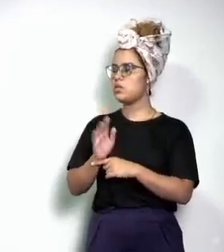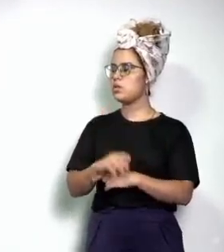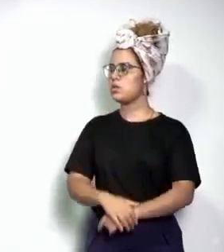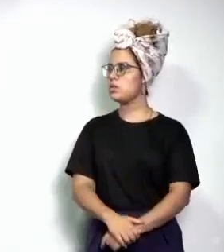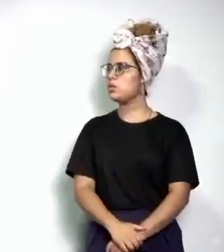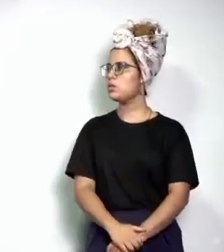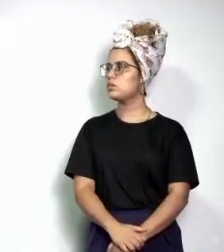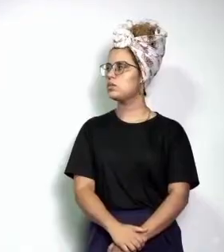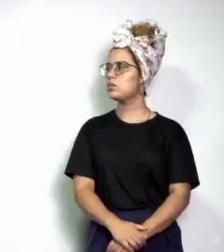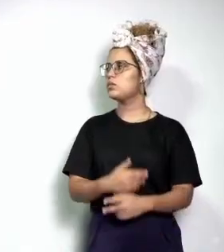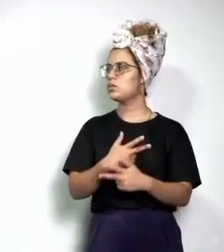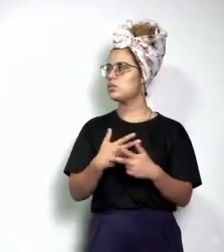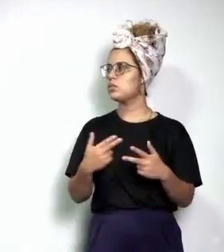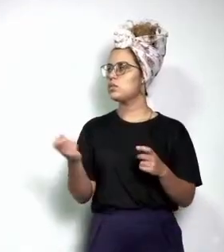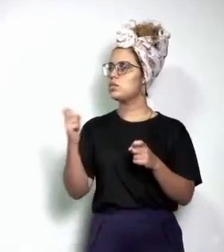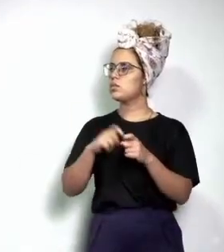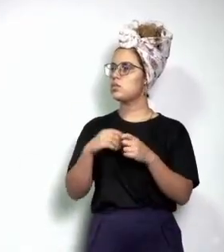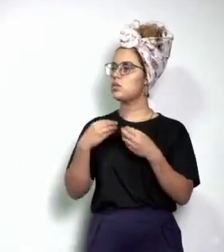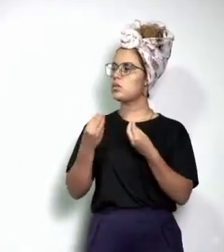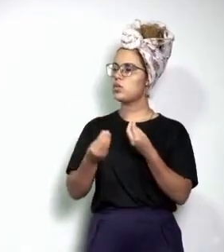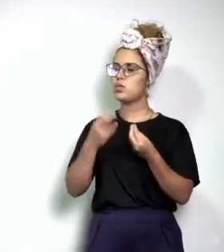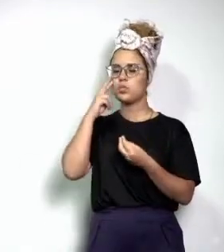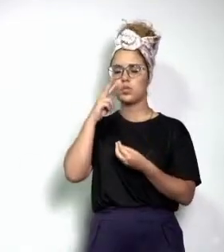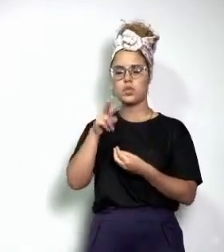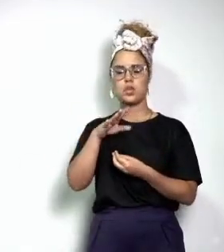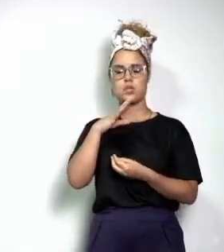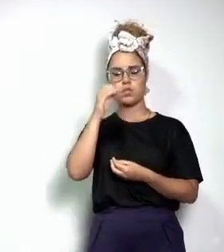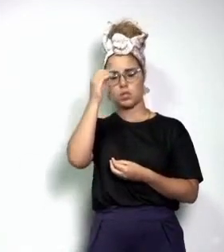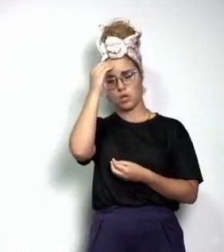Aí eu trouxe algumas coisas só para vocês terem noção.